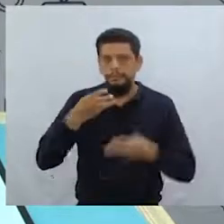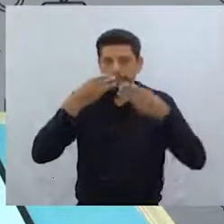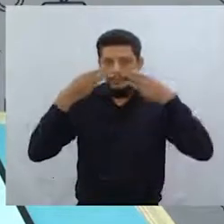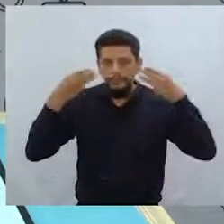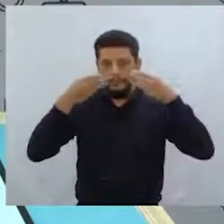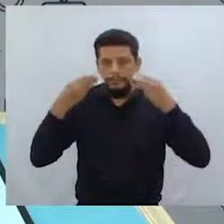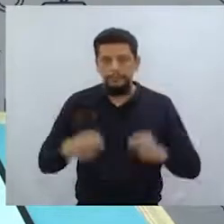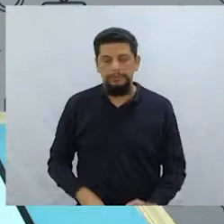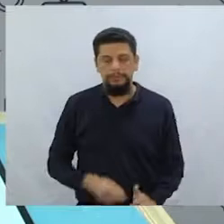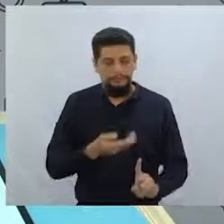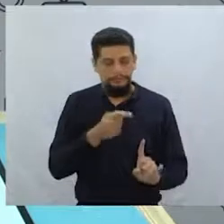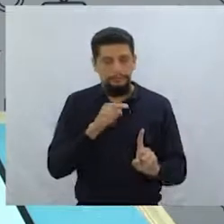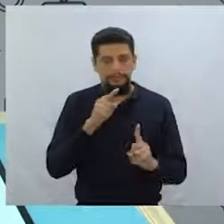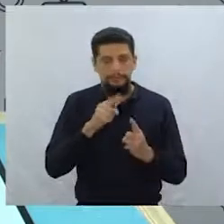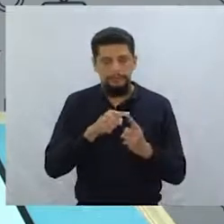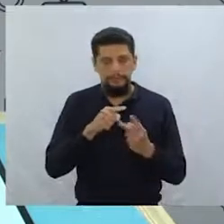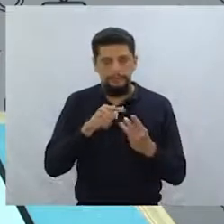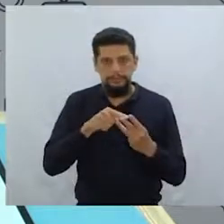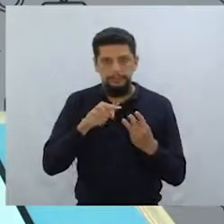Alice,